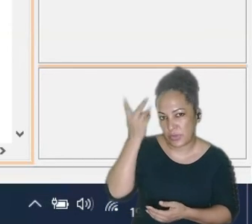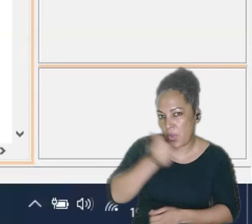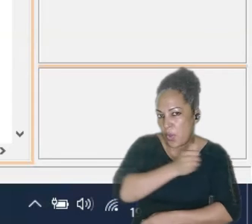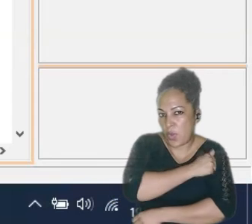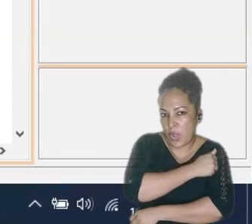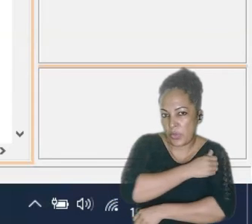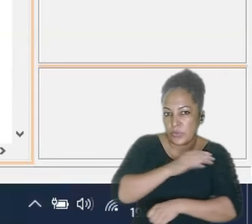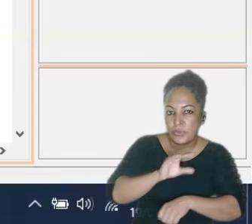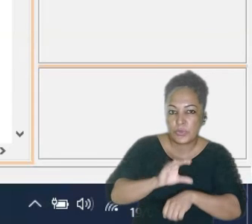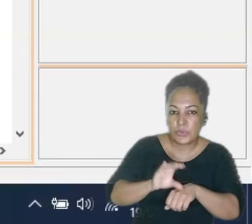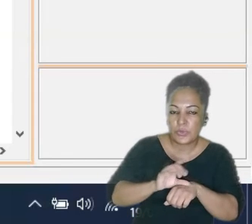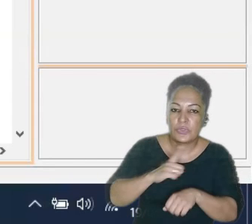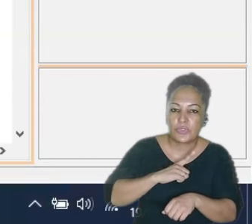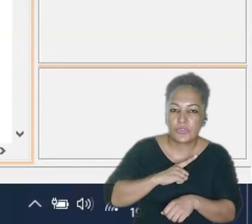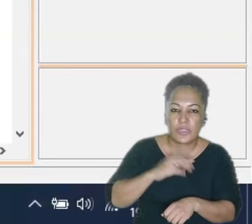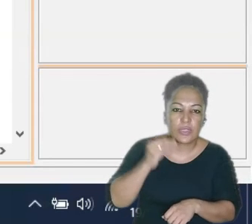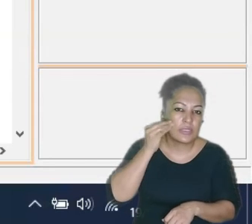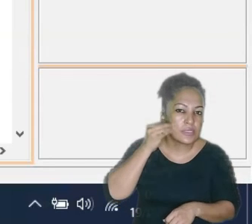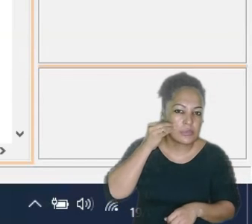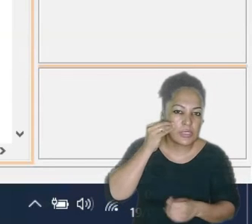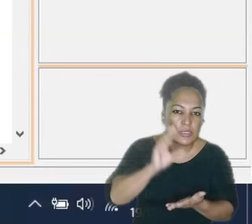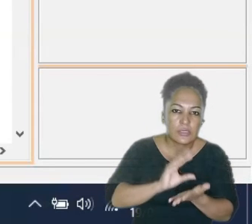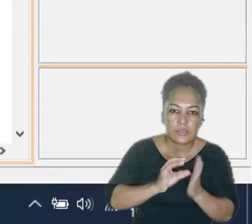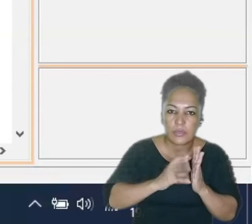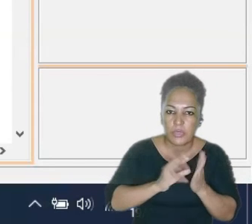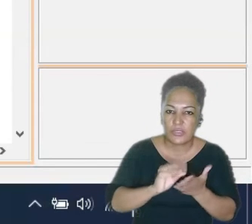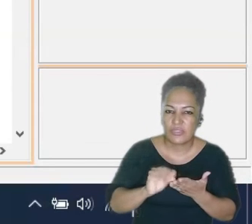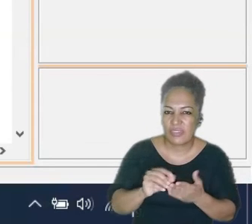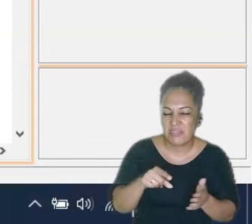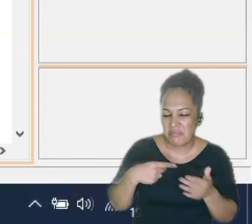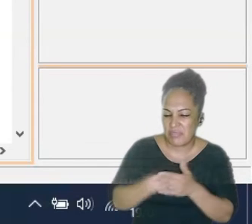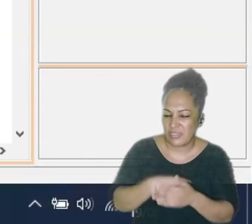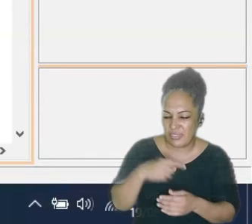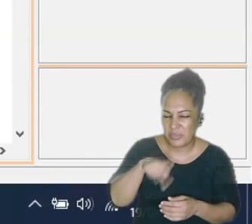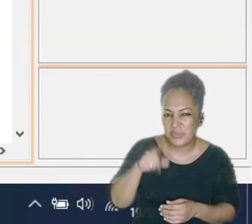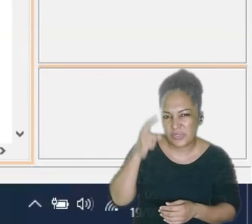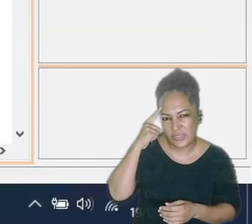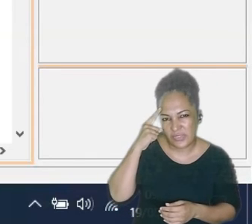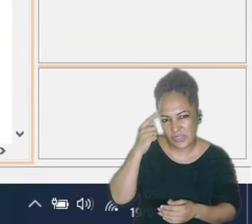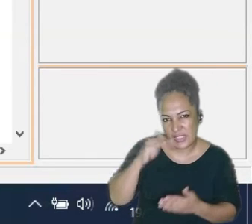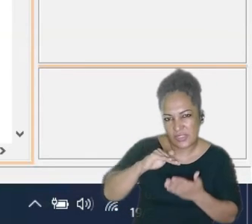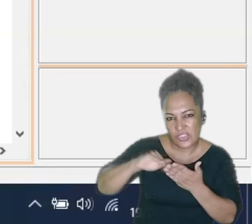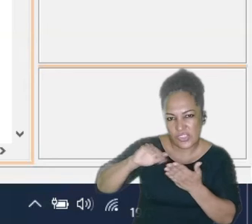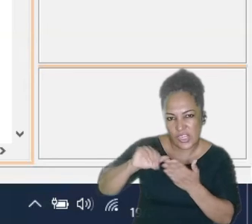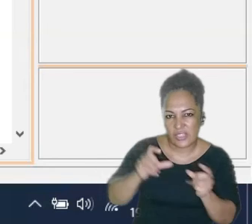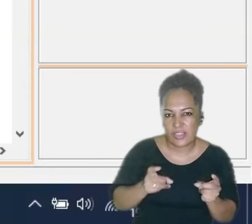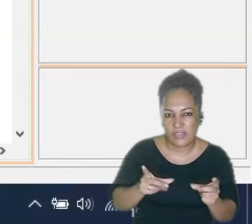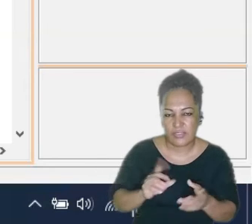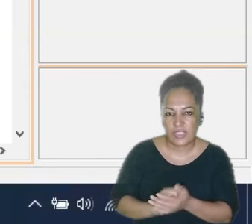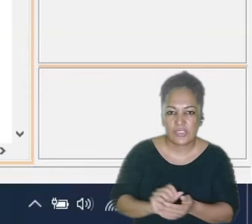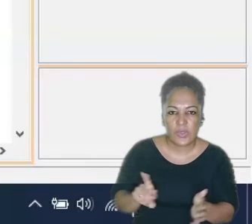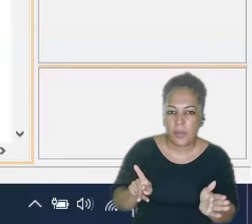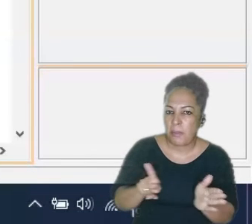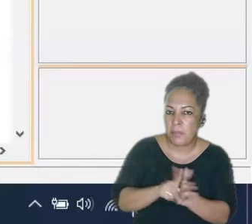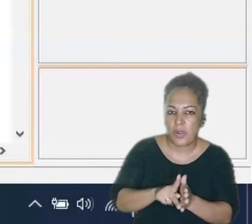Também algum aluno do curso aí que tiver mais experiência já em banco de dados ou já tivesse, poderia estar se perguntando, professor, se fosse você, eu eliminaria